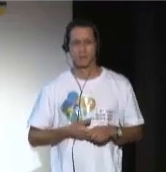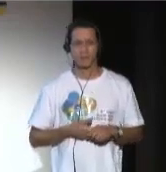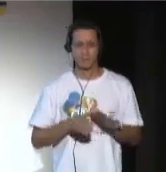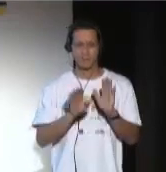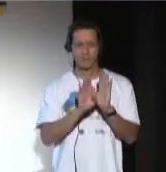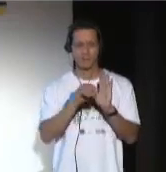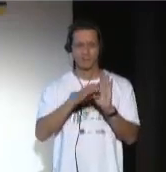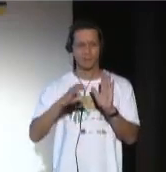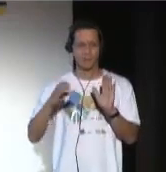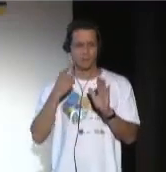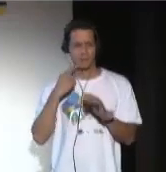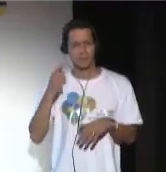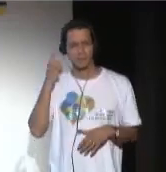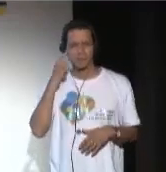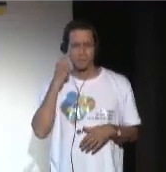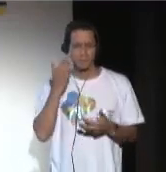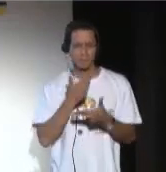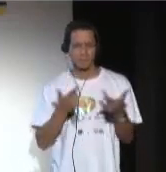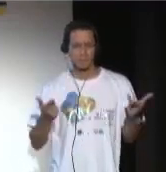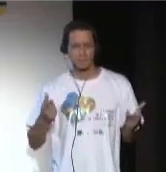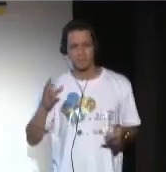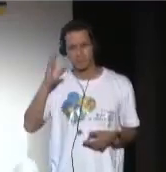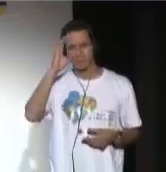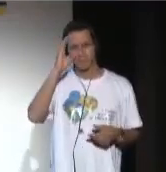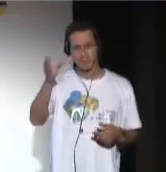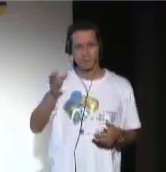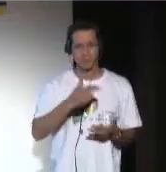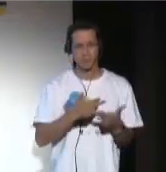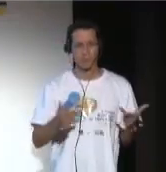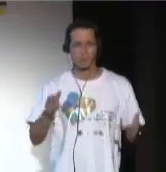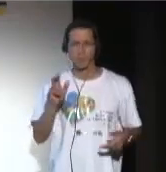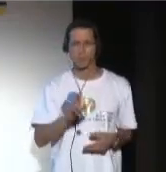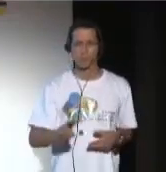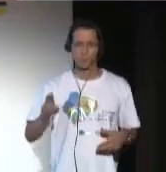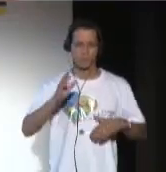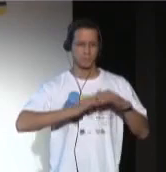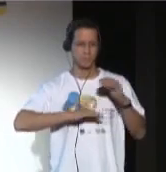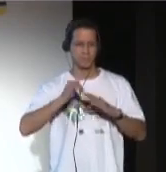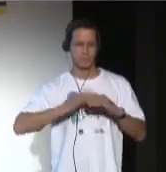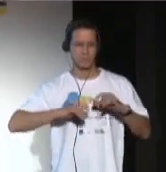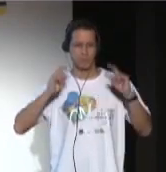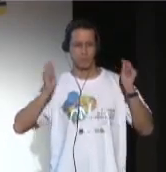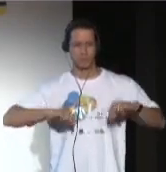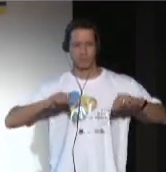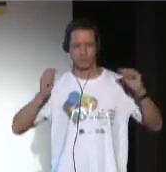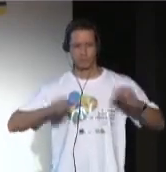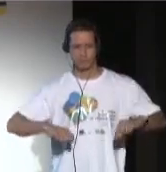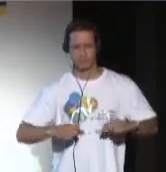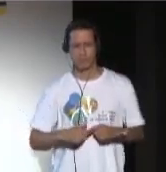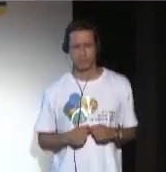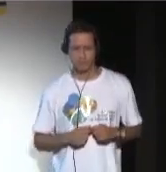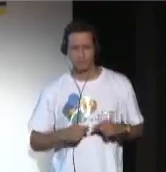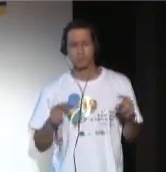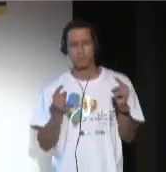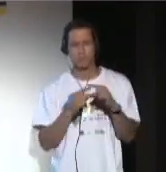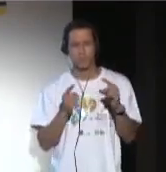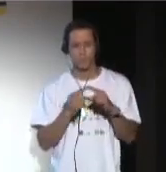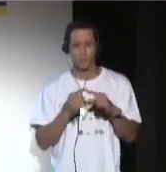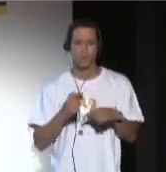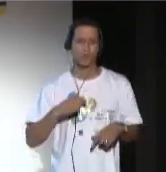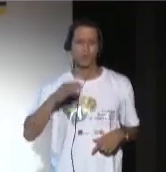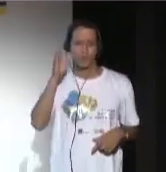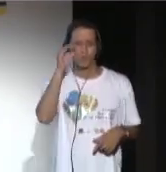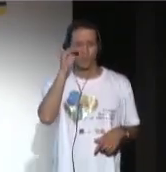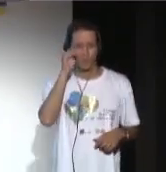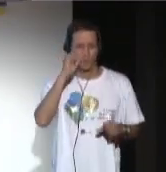fazia sentido pensar nos domínios principais para utilizar e praticar essas competências. Isso tem a ver com a curiosidade e